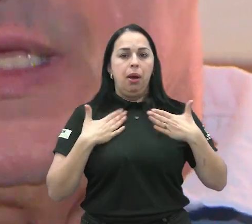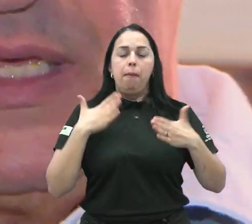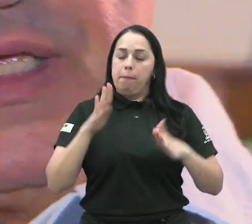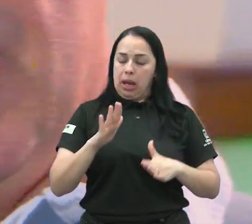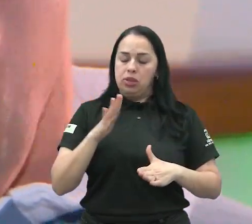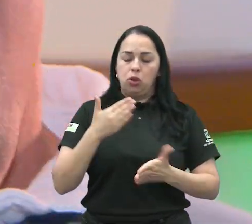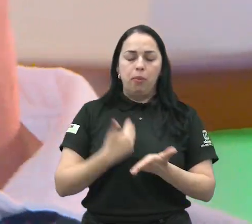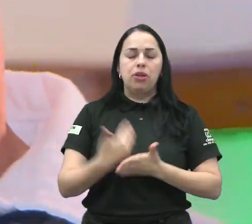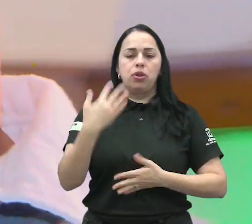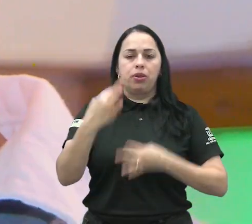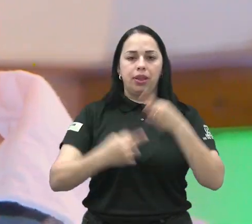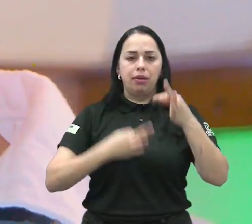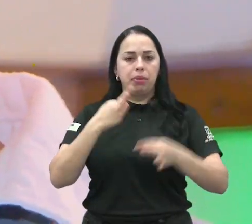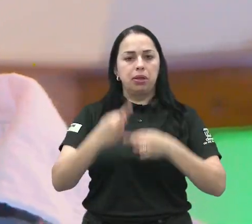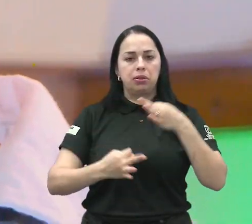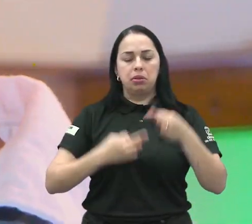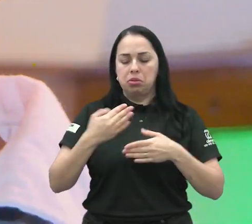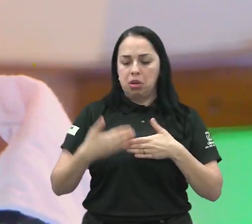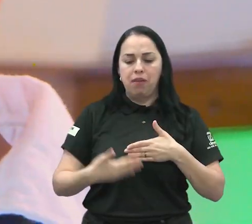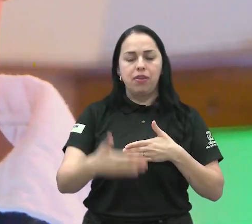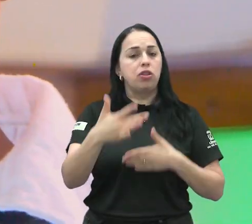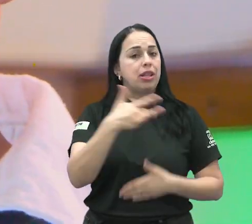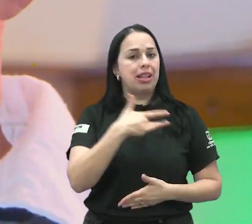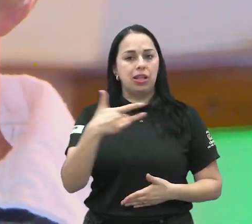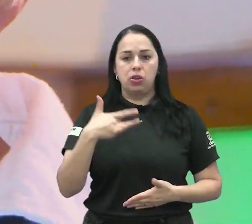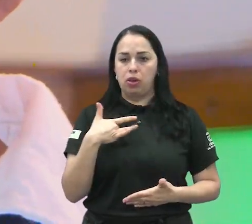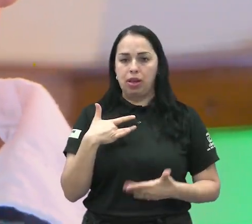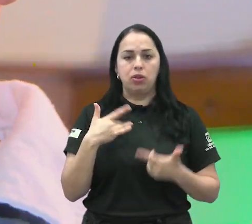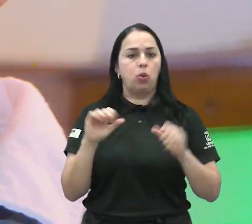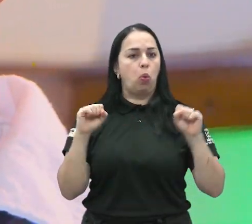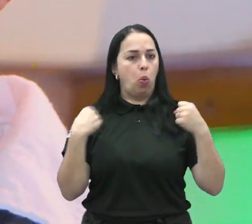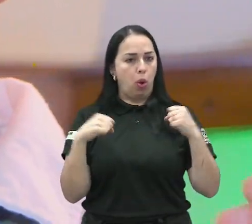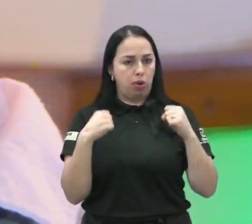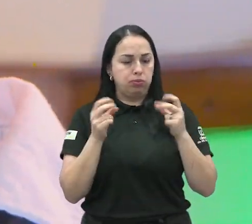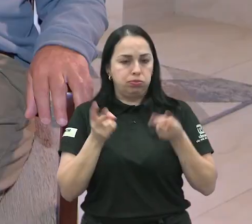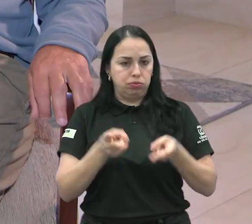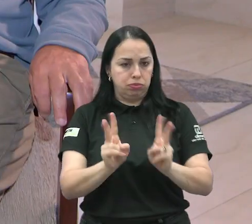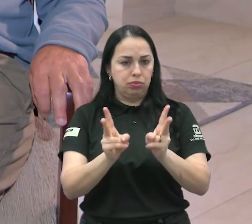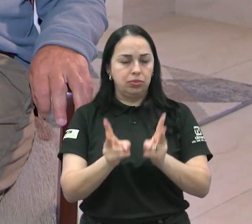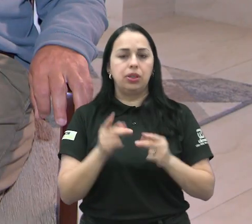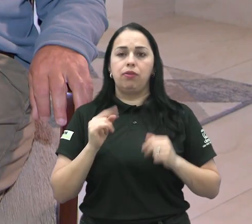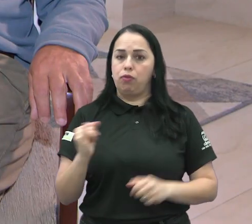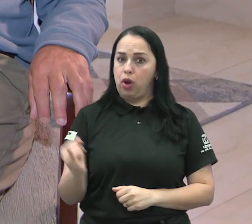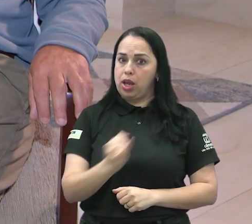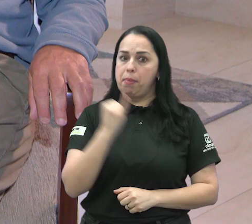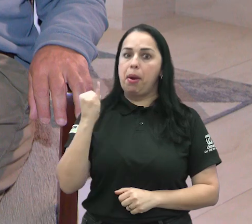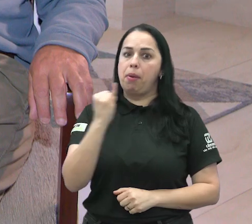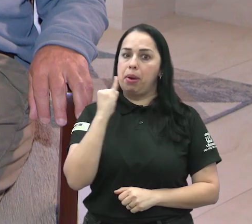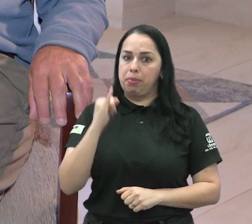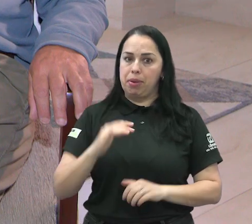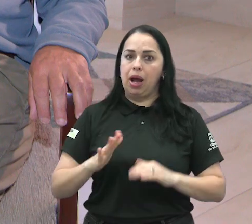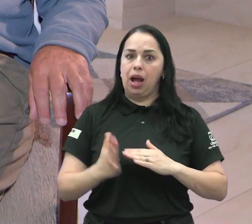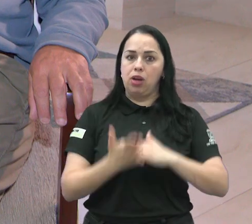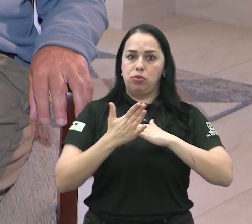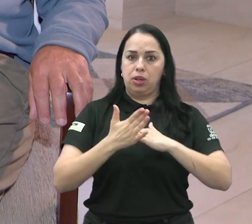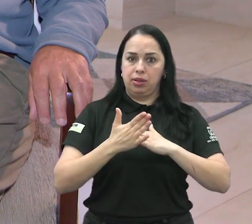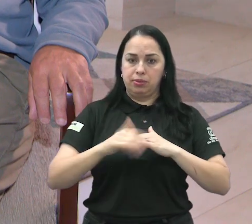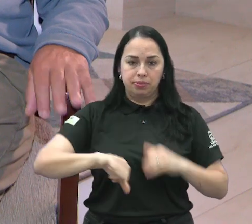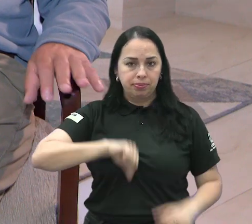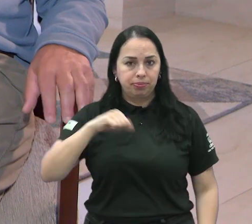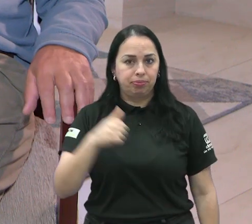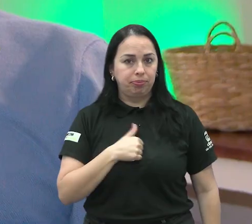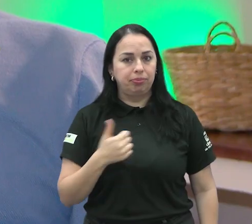Mesmo com um susto, Luiz enfrentou o tratamento e continuou seguindo uma rotina saudável com atividades físicas. Foi fundamental